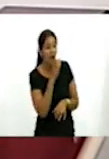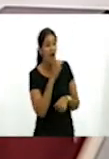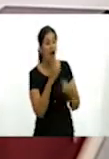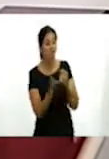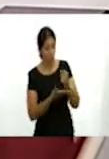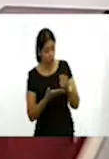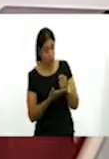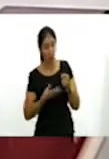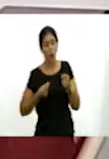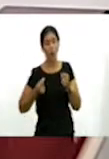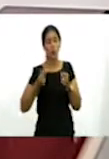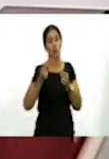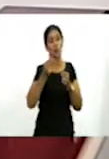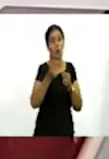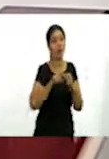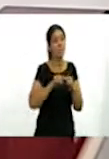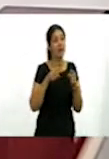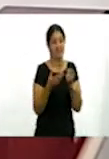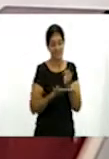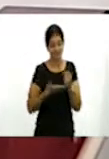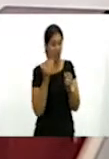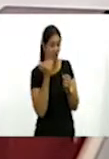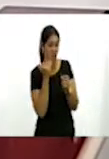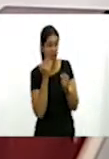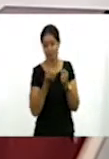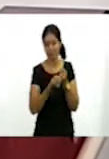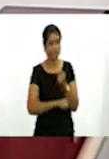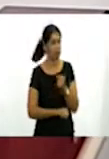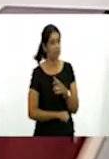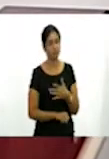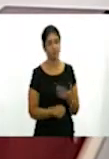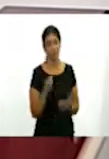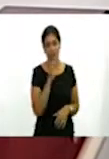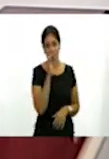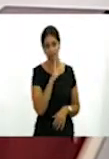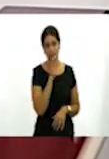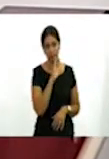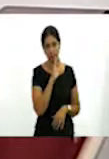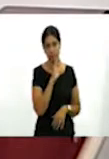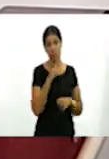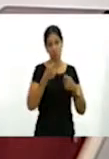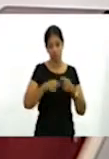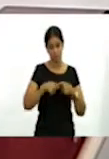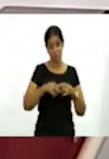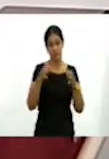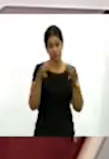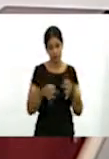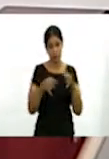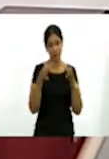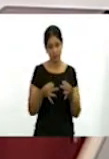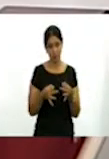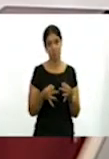a durabilidade é muito maior muito maior no campeonato vai fazer um serviço mas sem as condições necessárias foi o